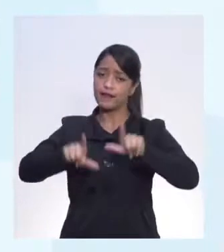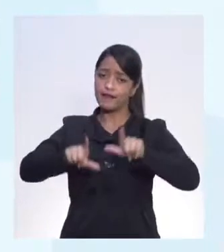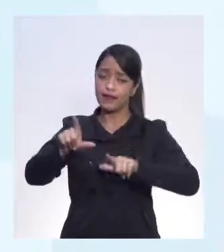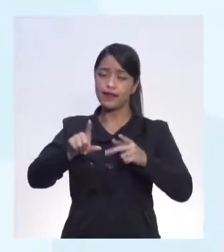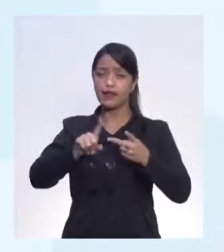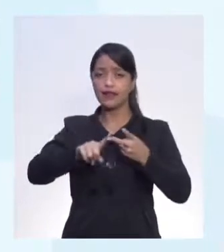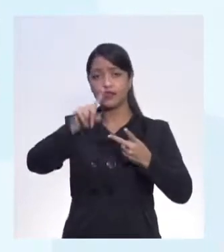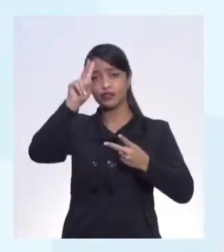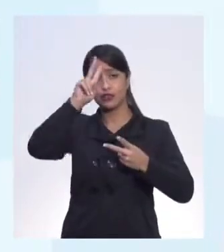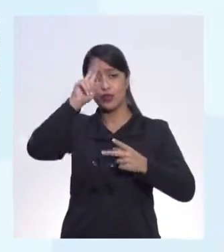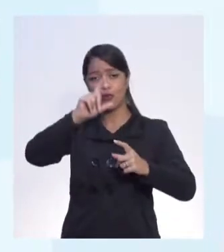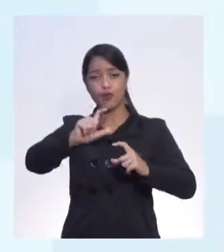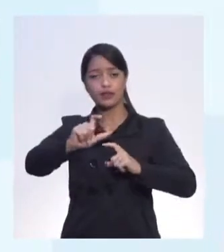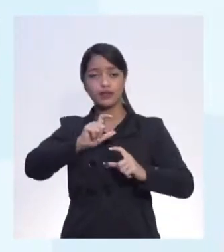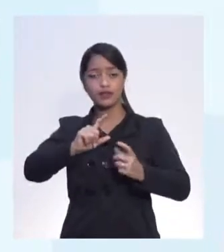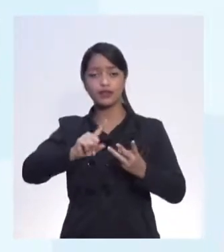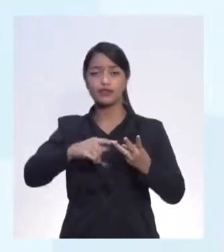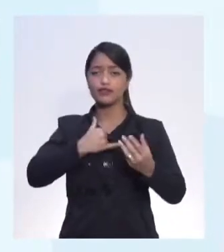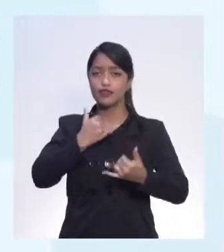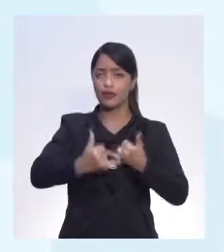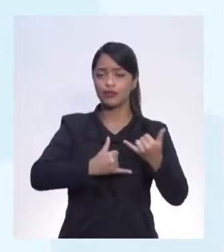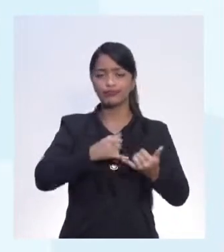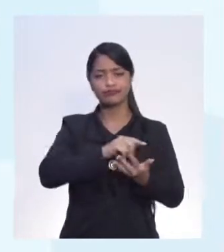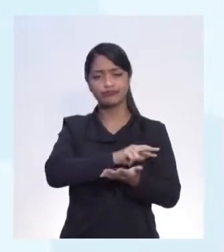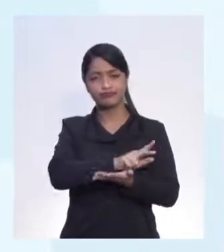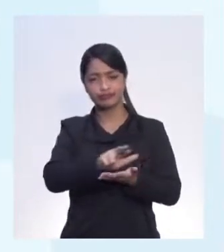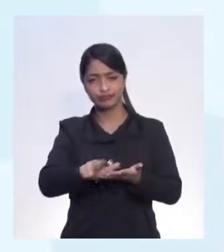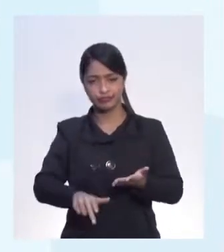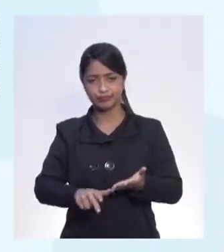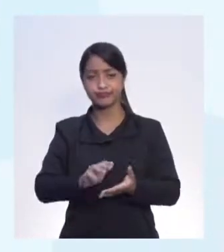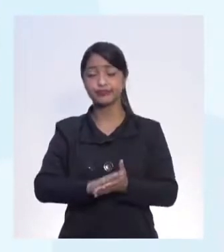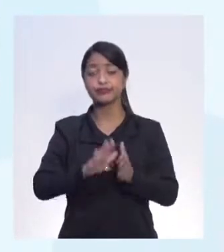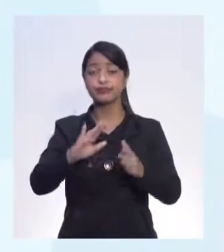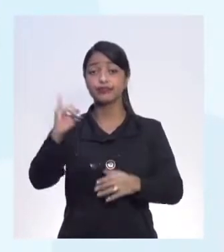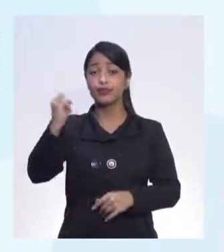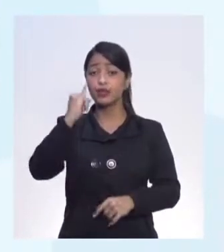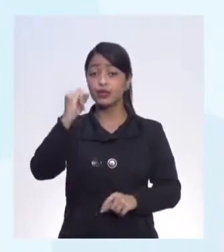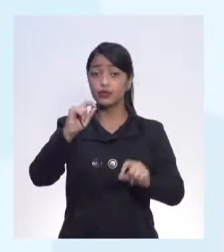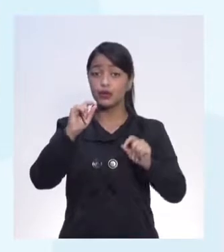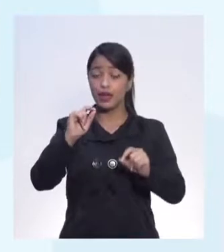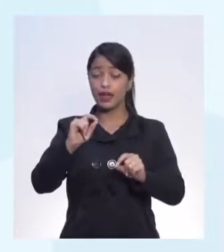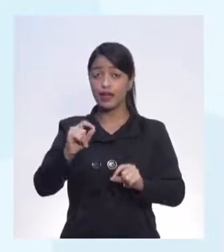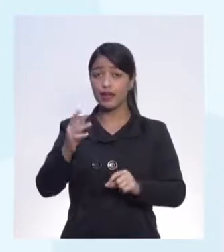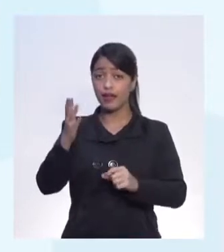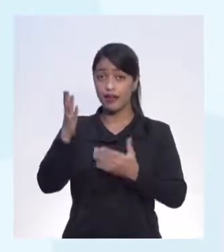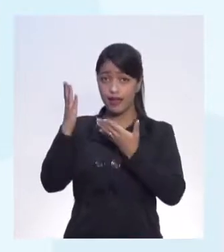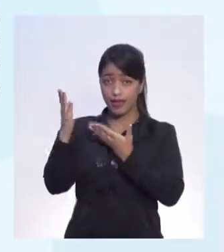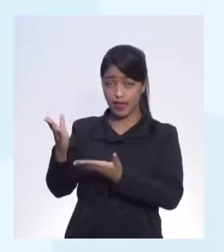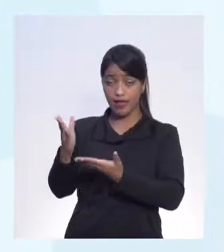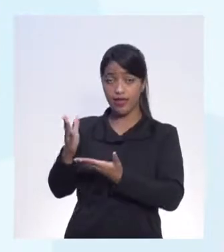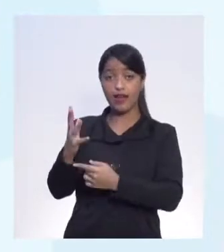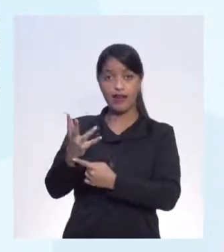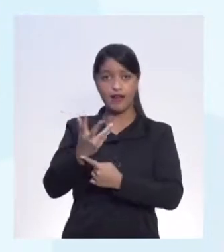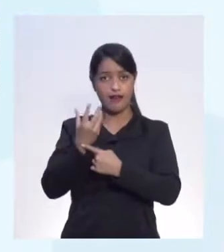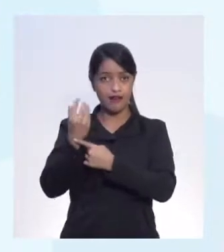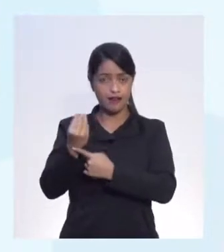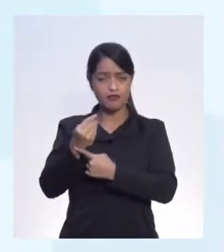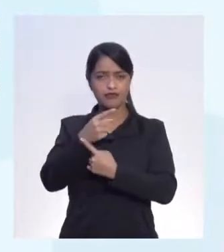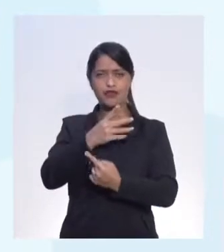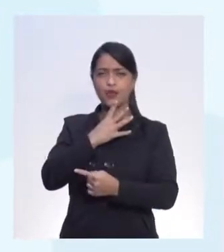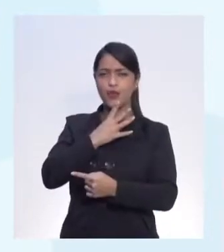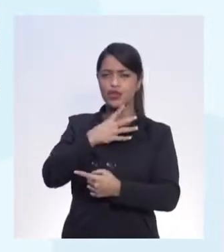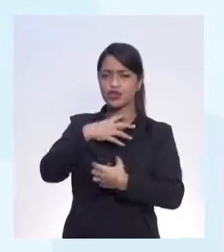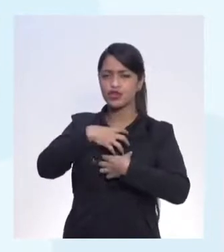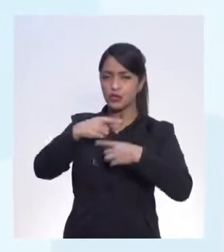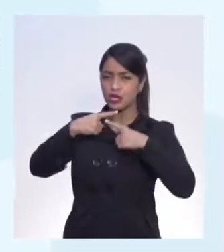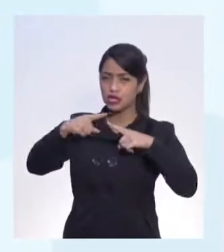quadrinhos, jogos, etc. Olha que importante isso. Conhecer essa obra de forma crítica é muito importante